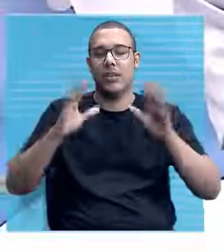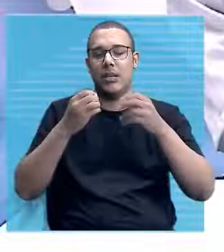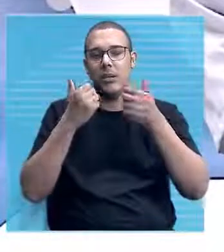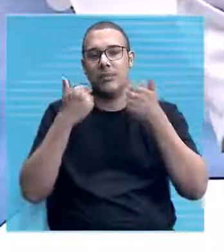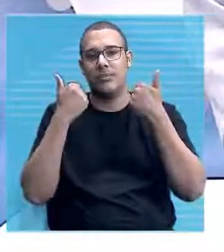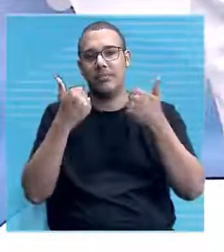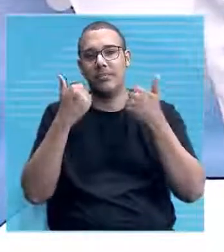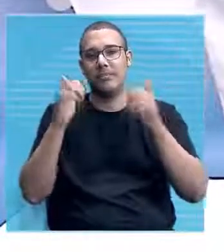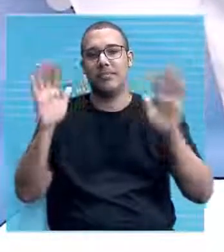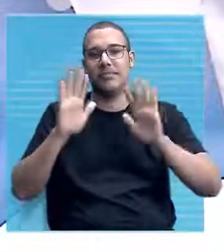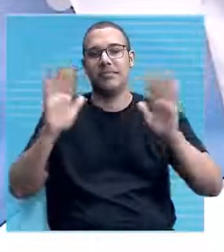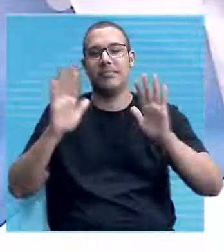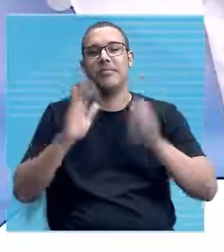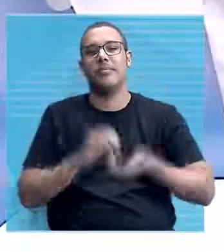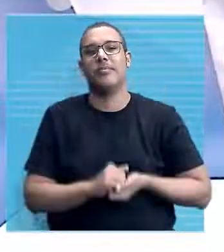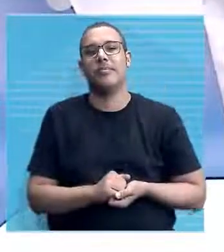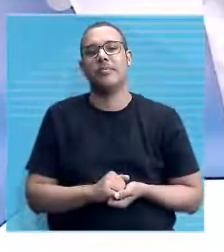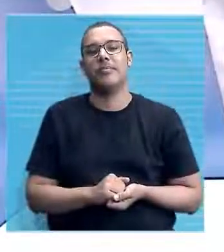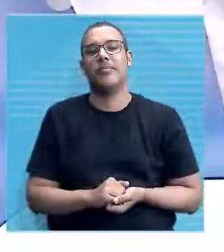galera